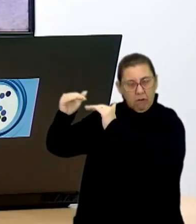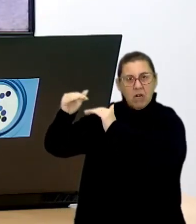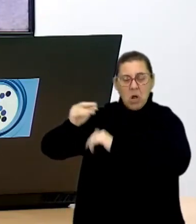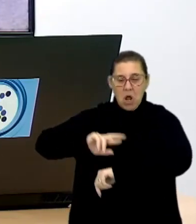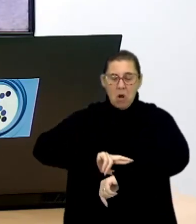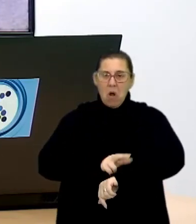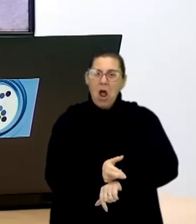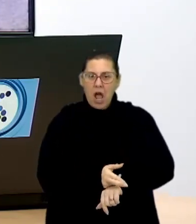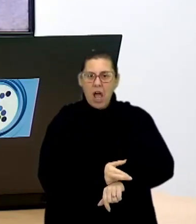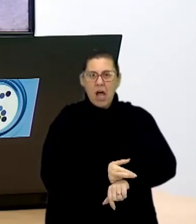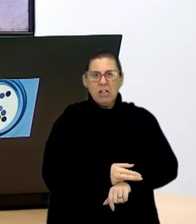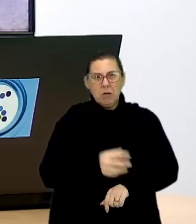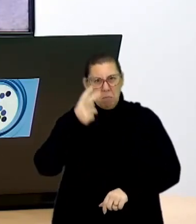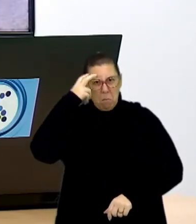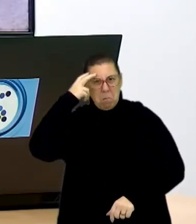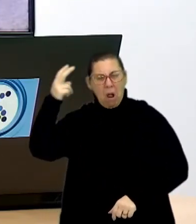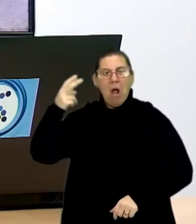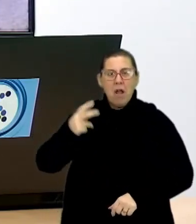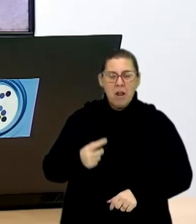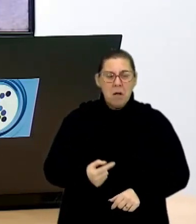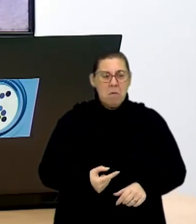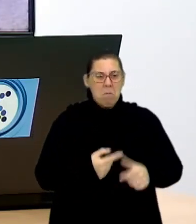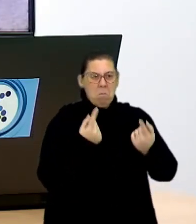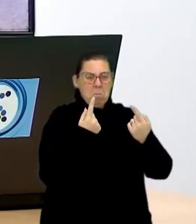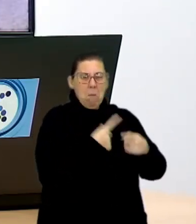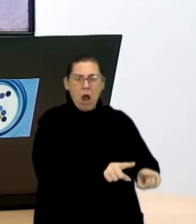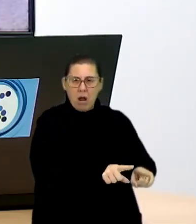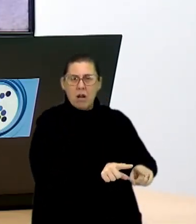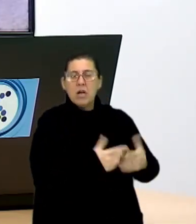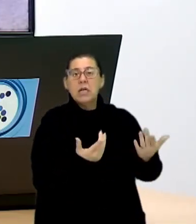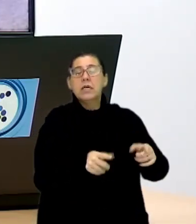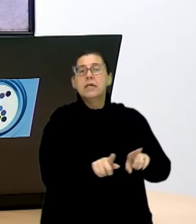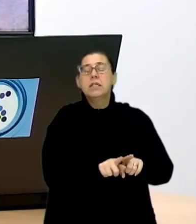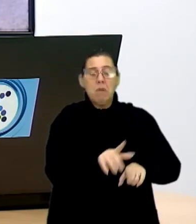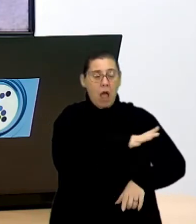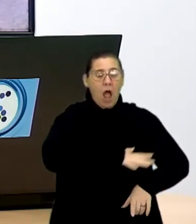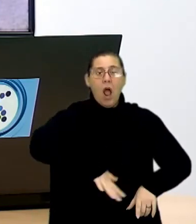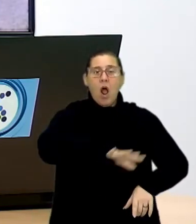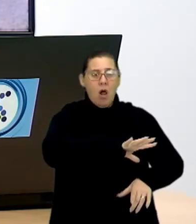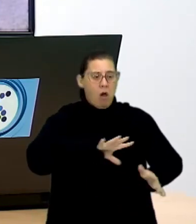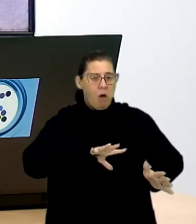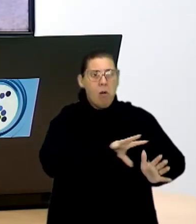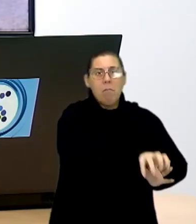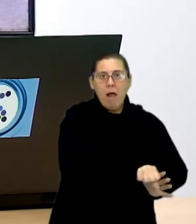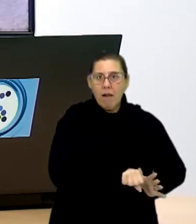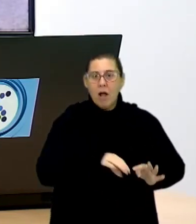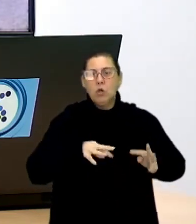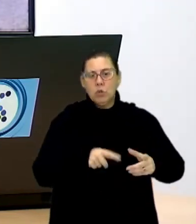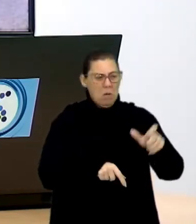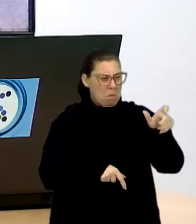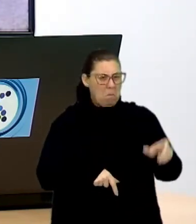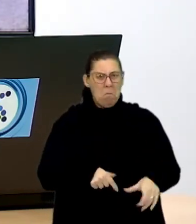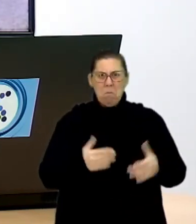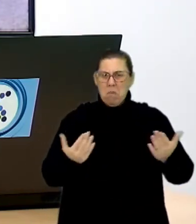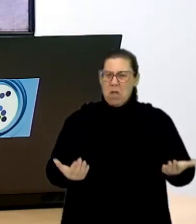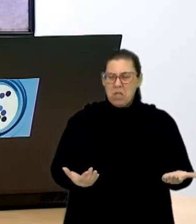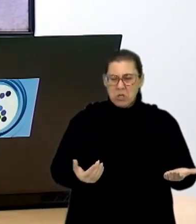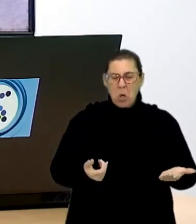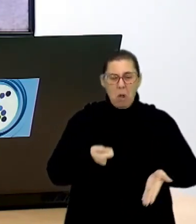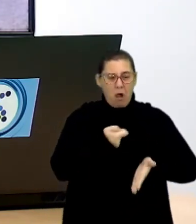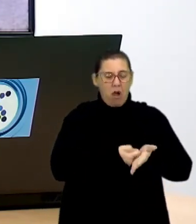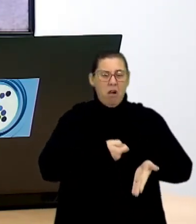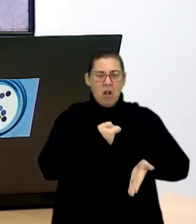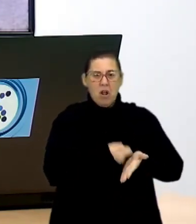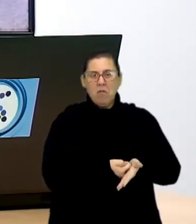raça global mais sábia, colocar nesses termos, ingressar no território e tomar seu lugar. É uma pessoa aqui defendendo